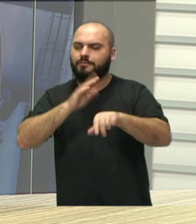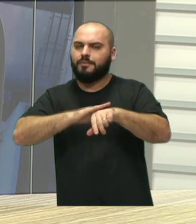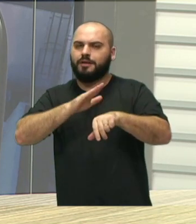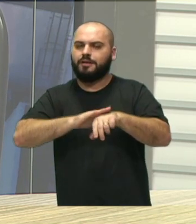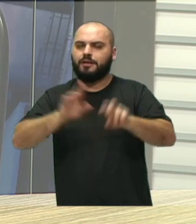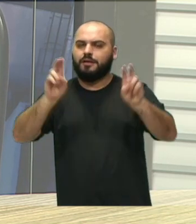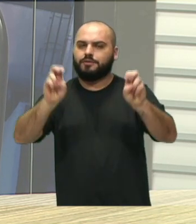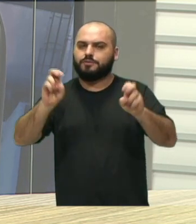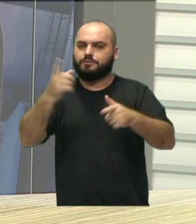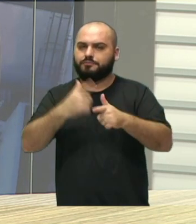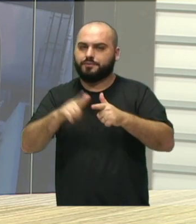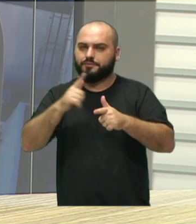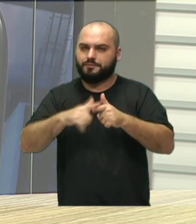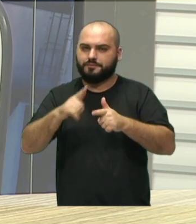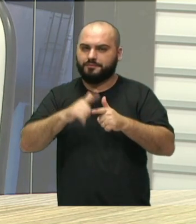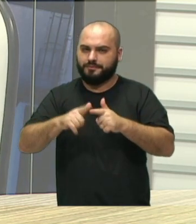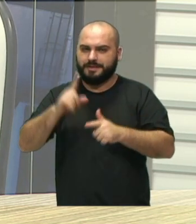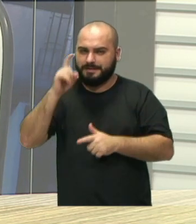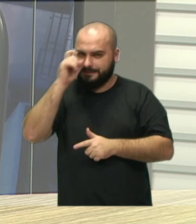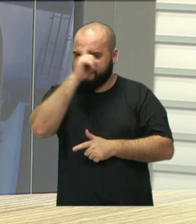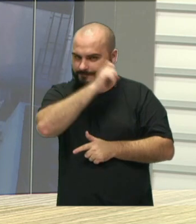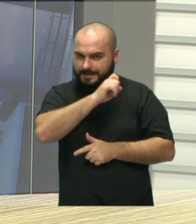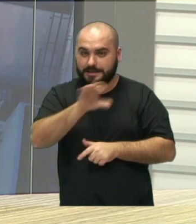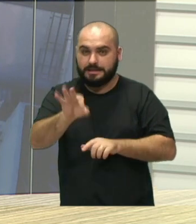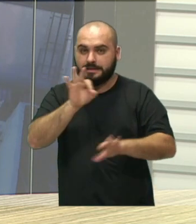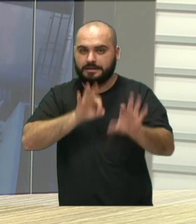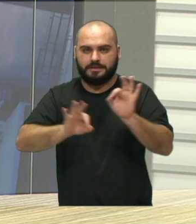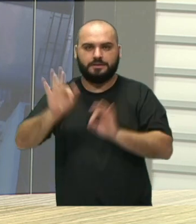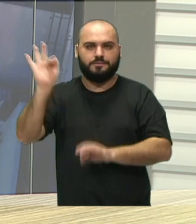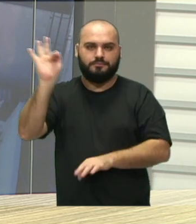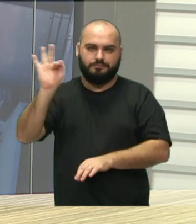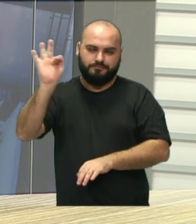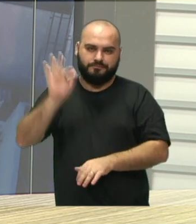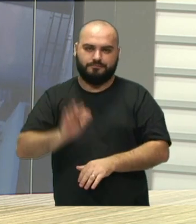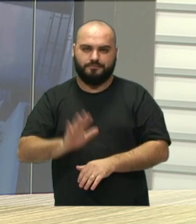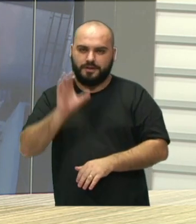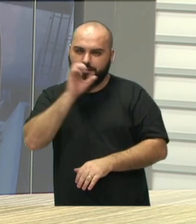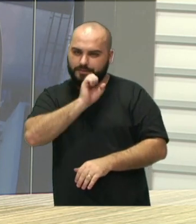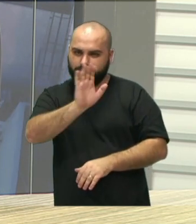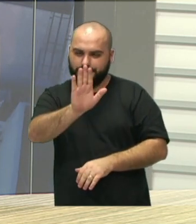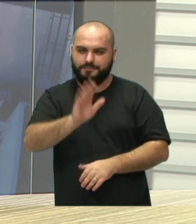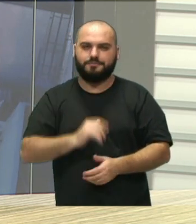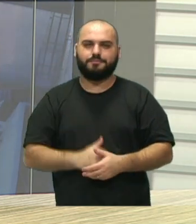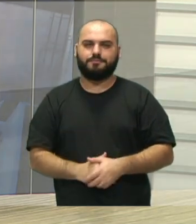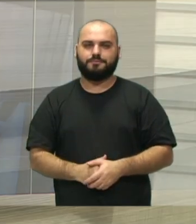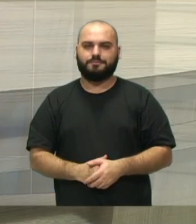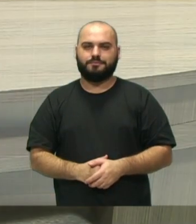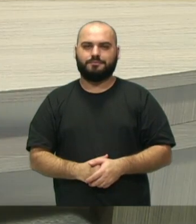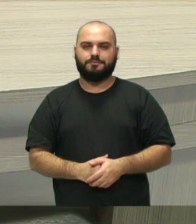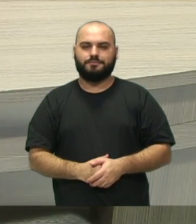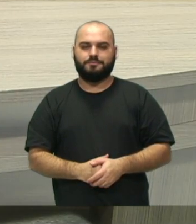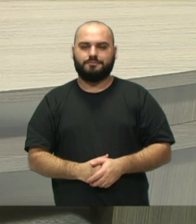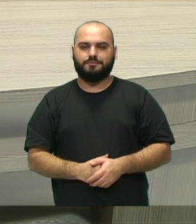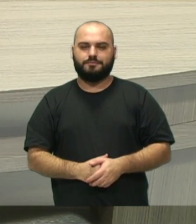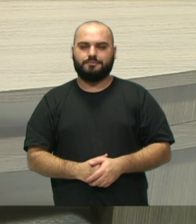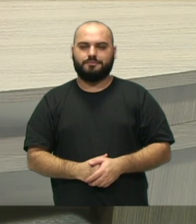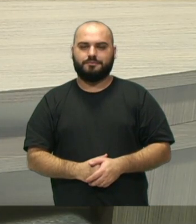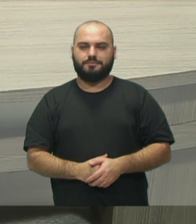respeito desse problema de tão difícil diagnóstico que é a fibromialgia. Até já!